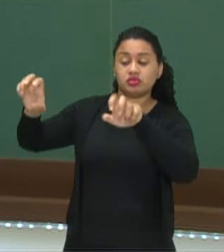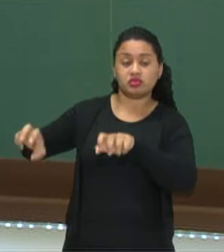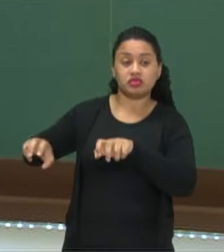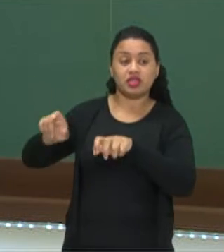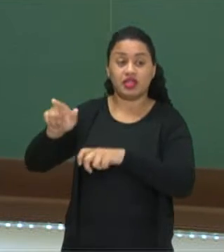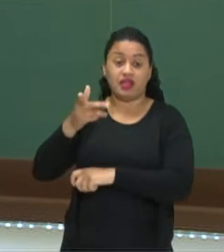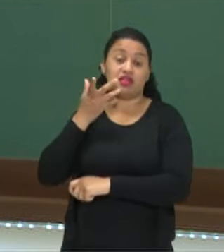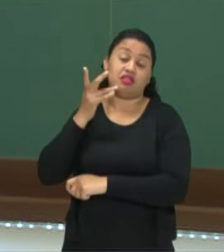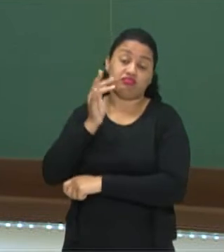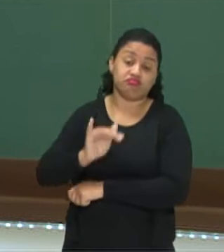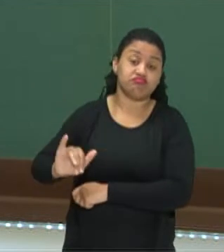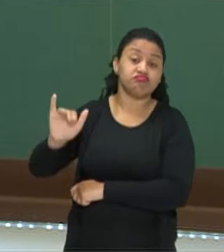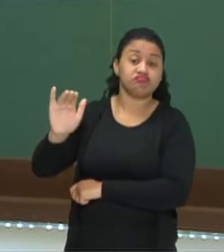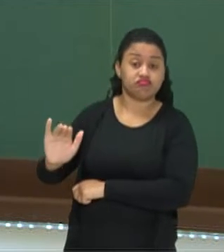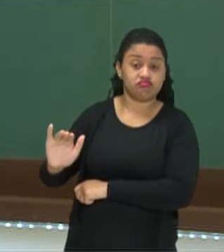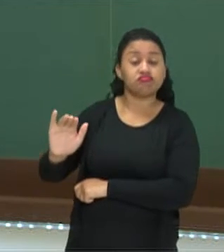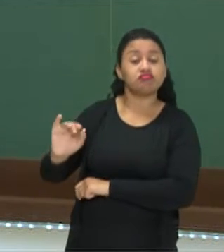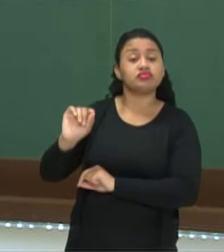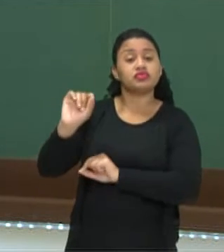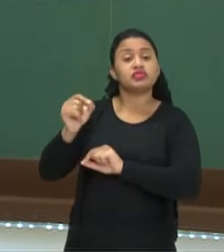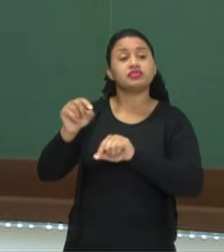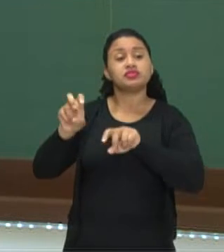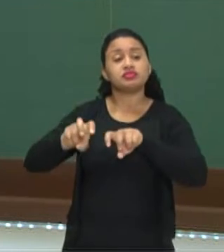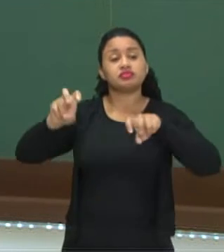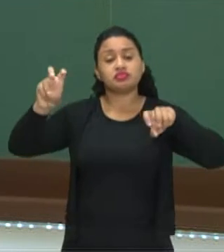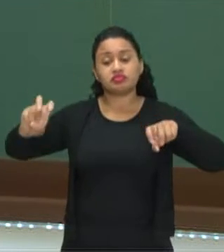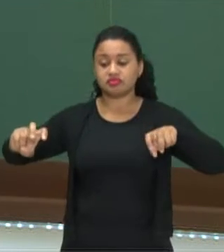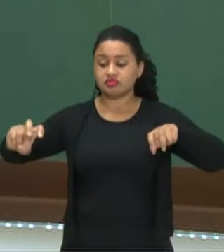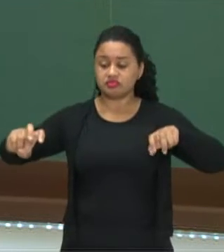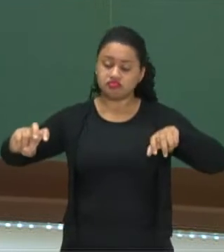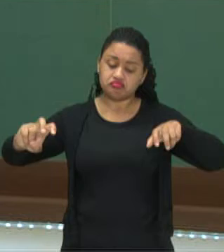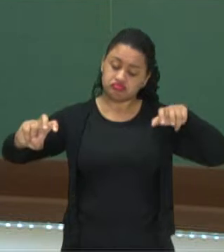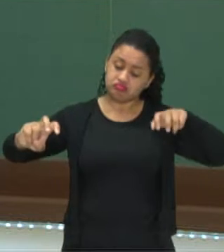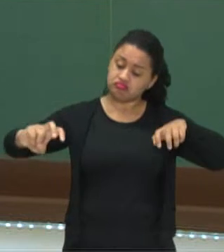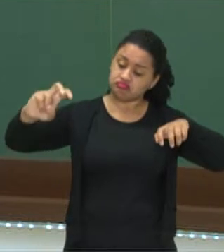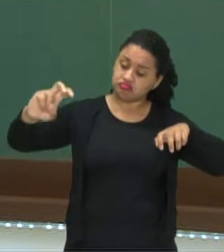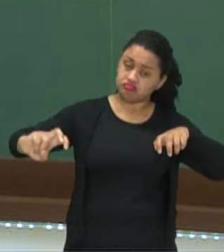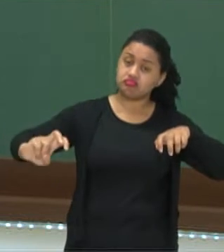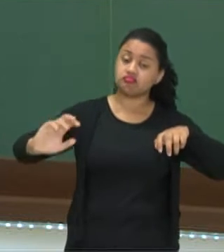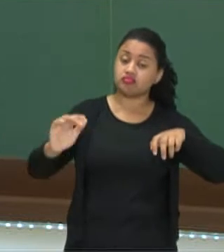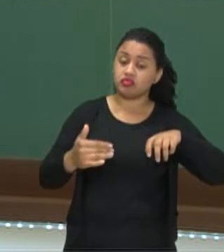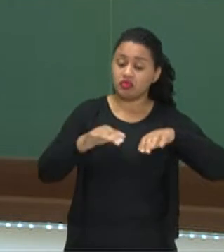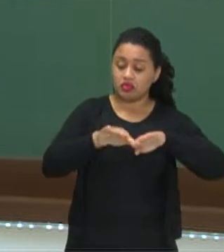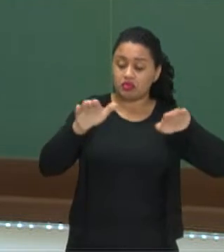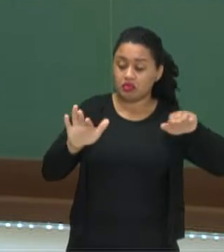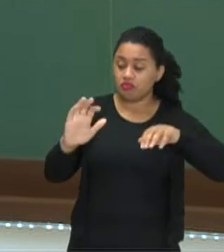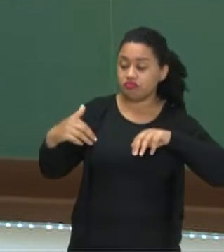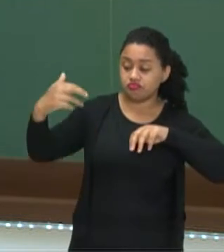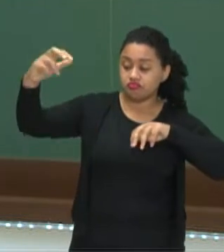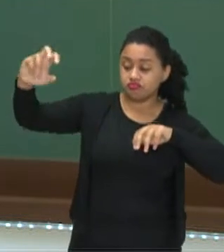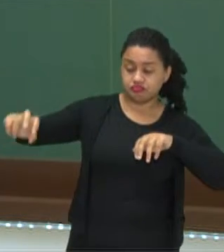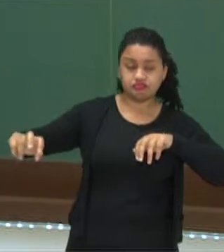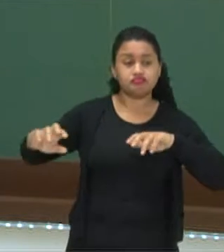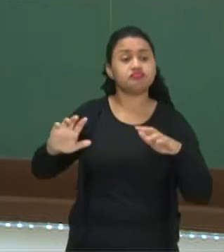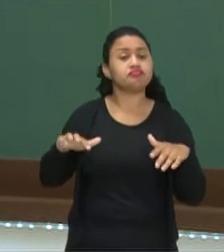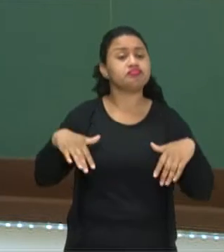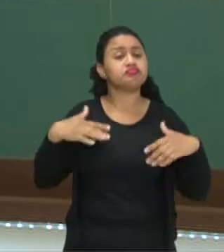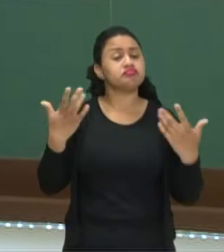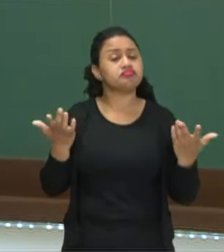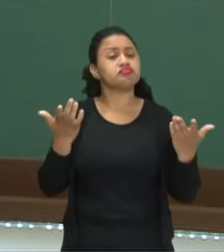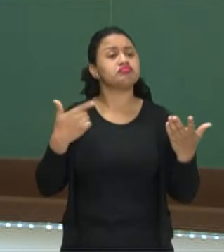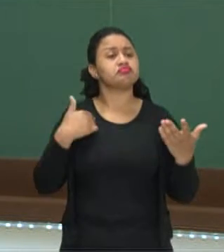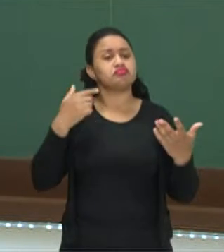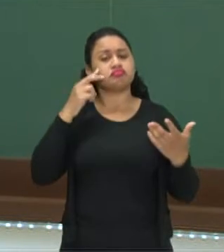caso é uma criança, sentada do outro lado dessa mesa. Bom, se a